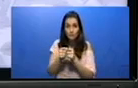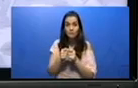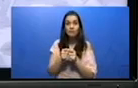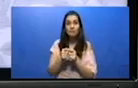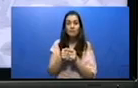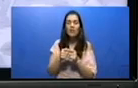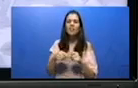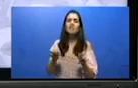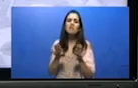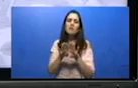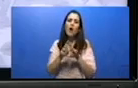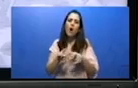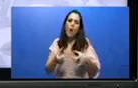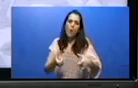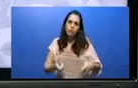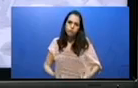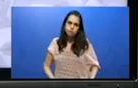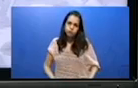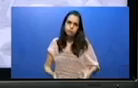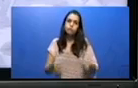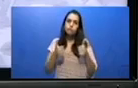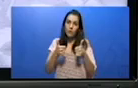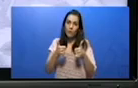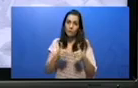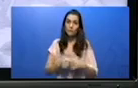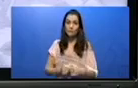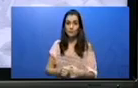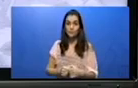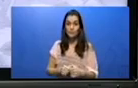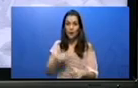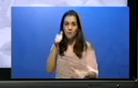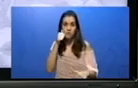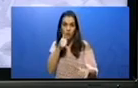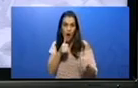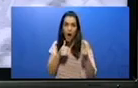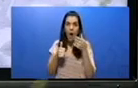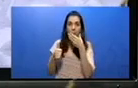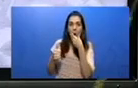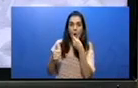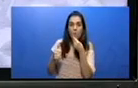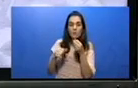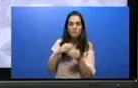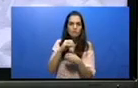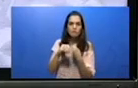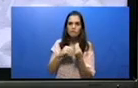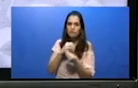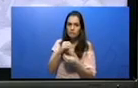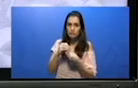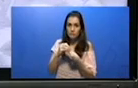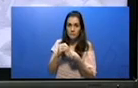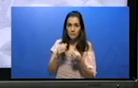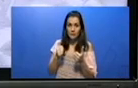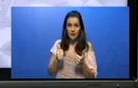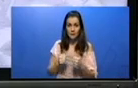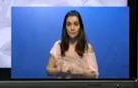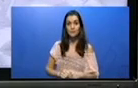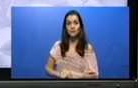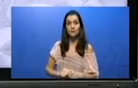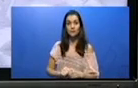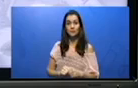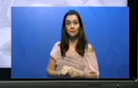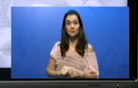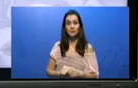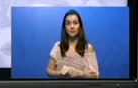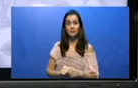óvulos, e o inverso também acontece. Essa fornece espermatozoide para fecundar essa aqui. Tem a fecundação, a